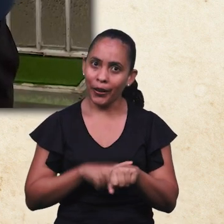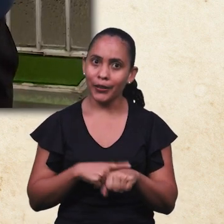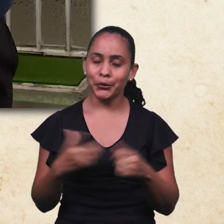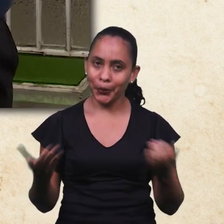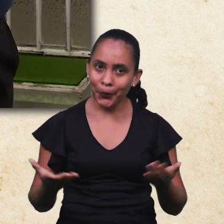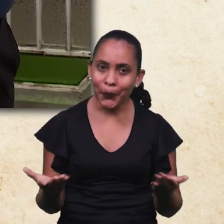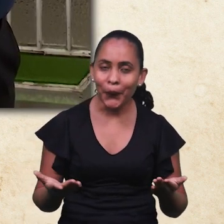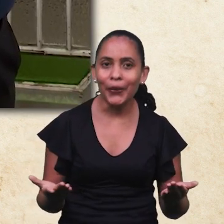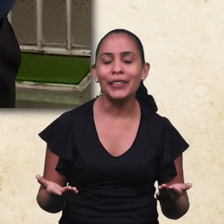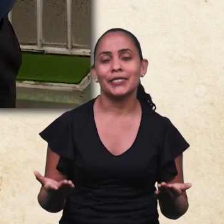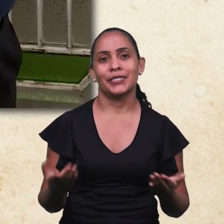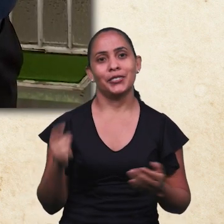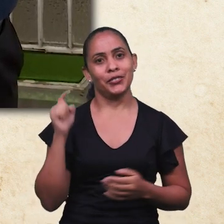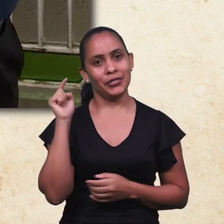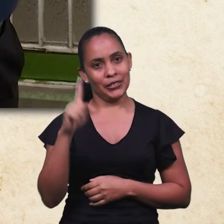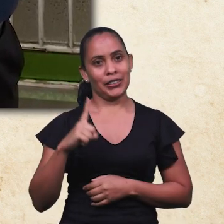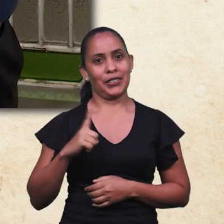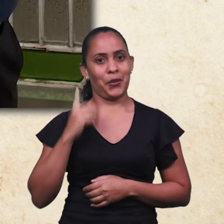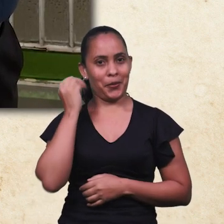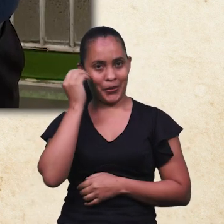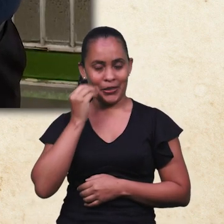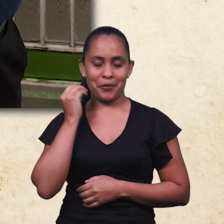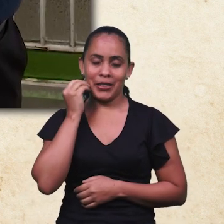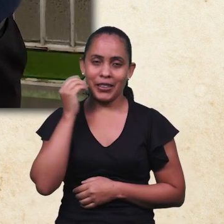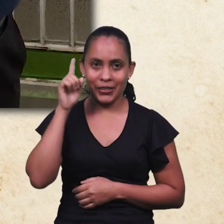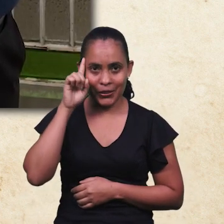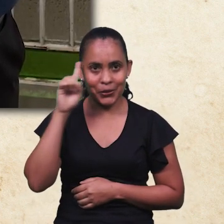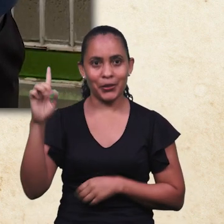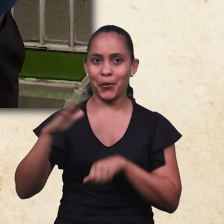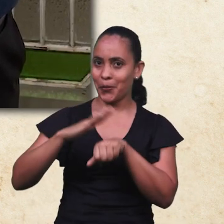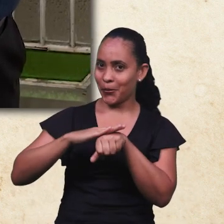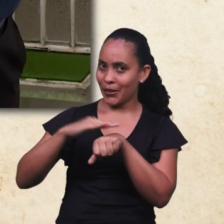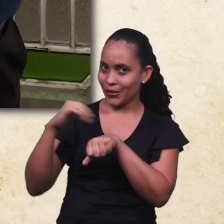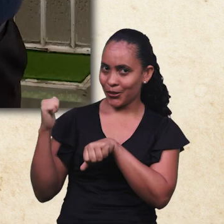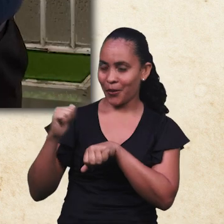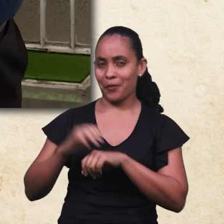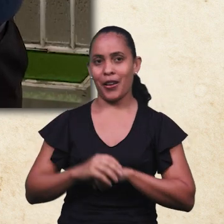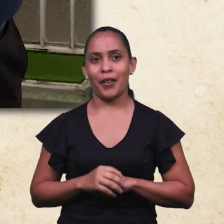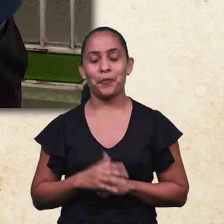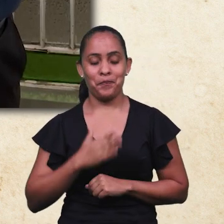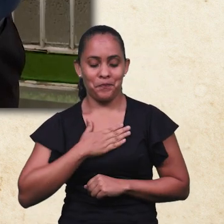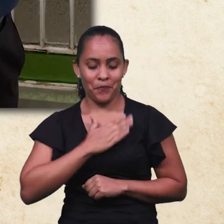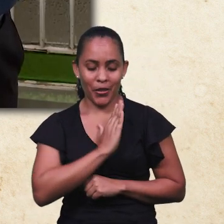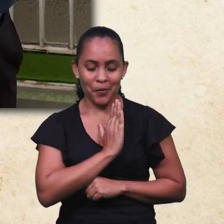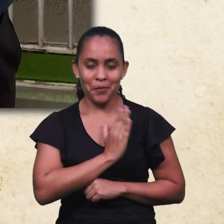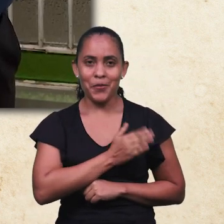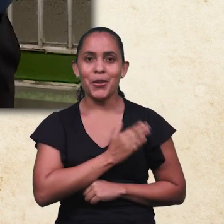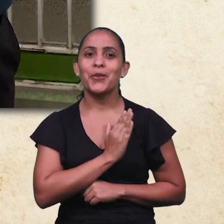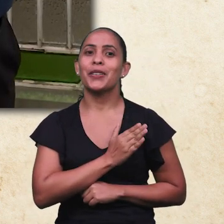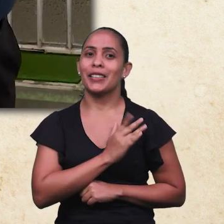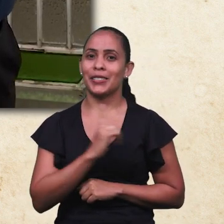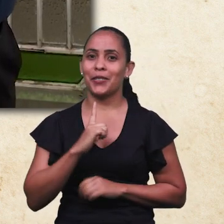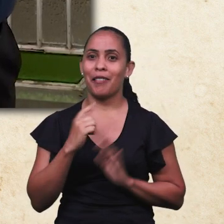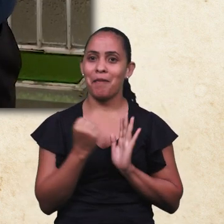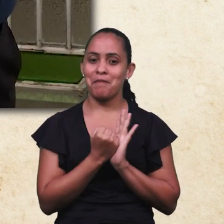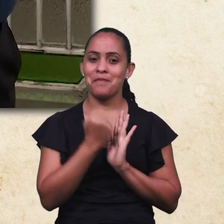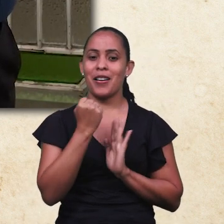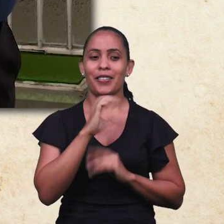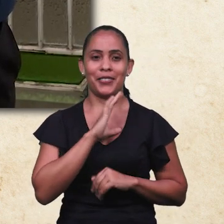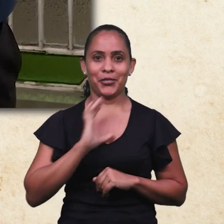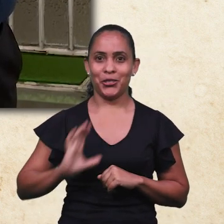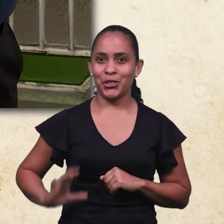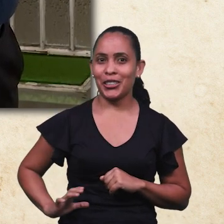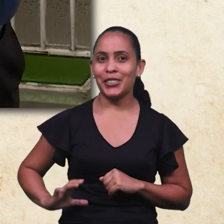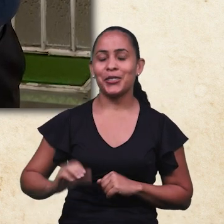é agora. Você ter uma experiência com o Senhor, com esse chamado, para dizer: olha, no meu coração eu trago a marca de